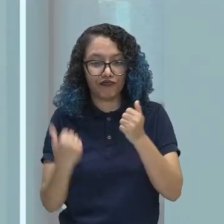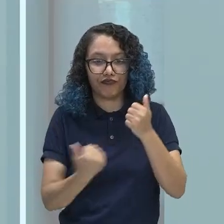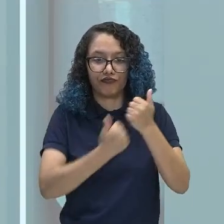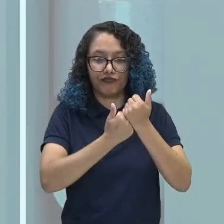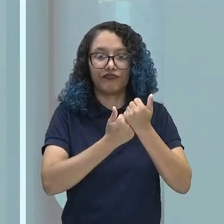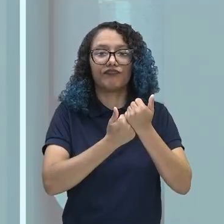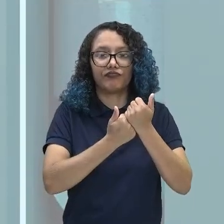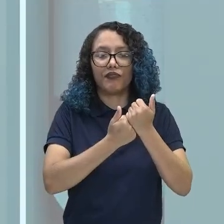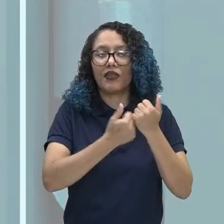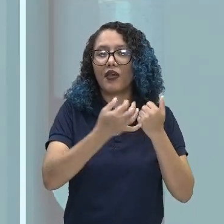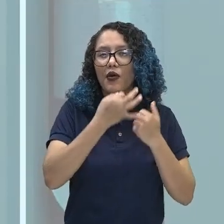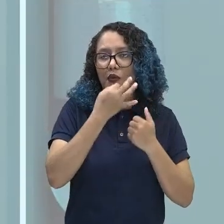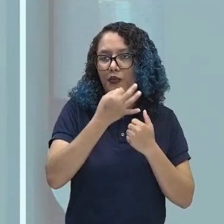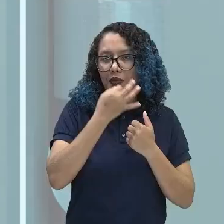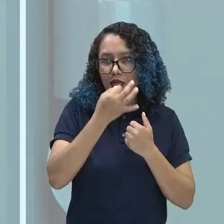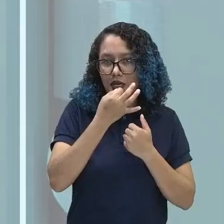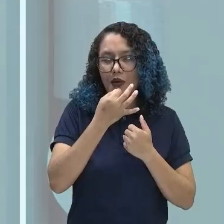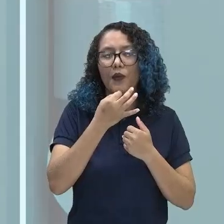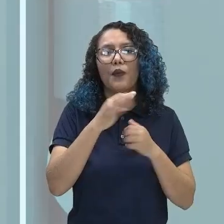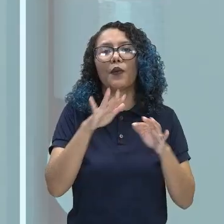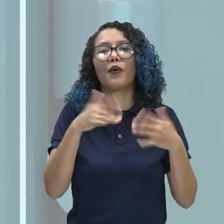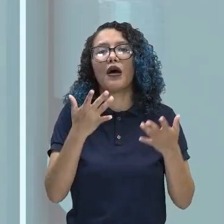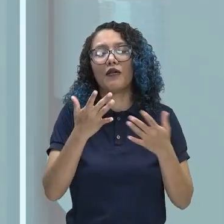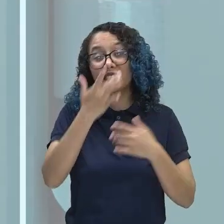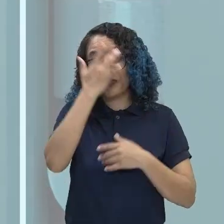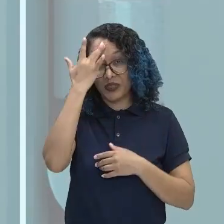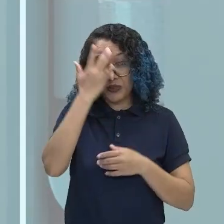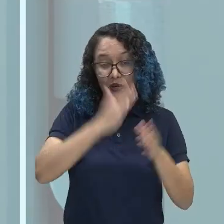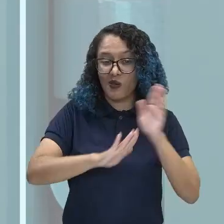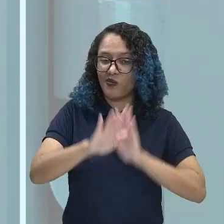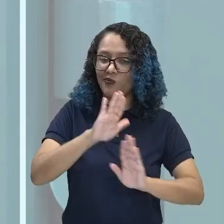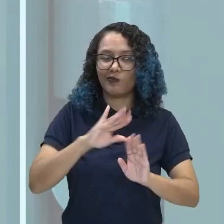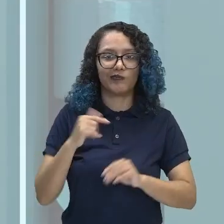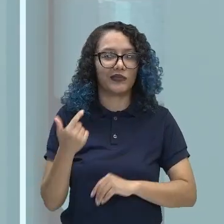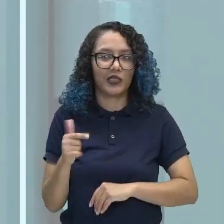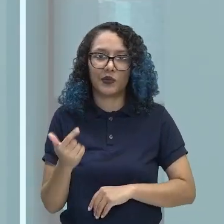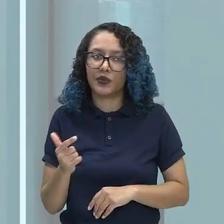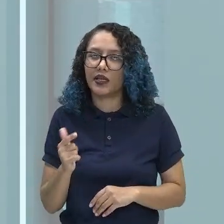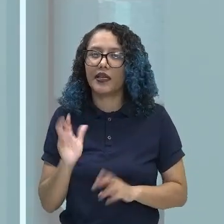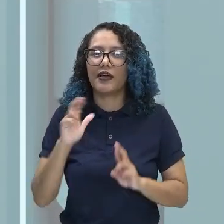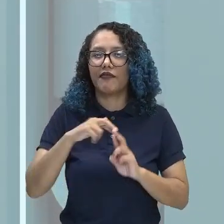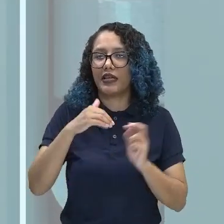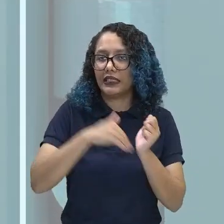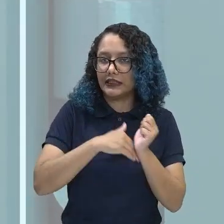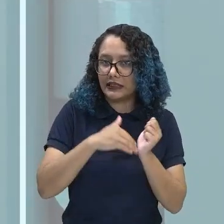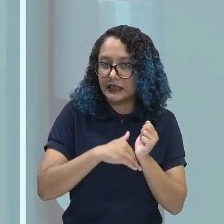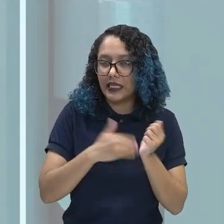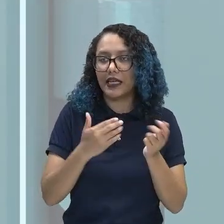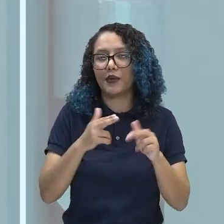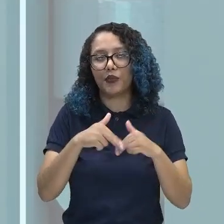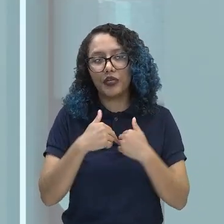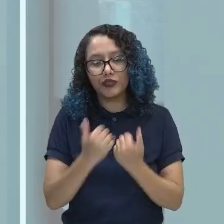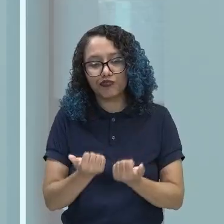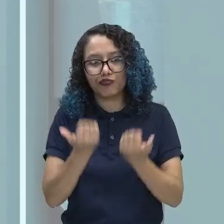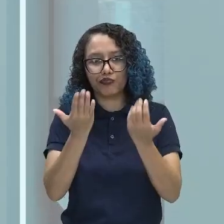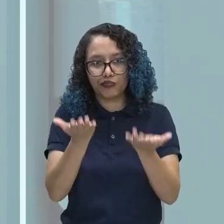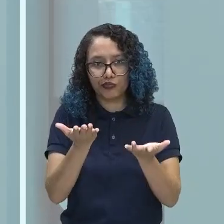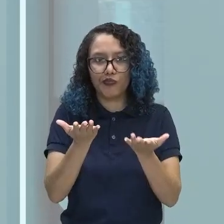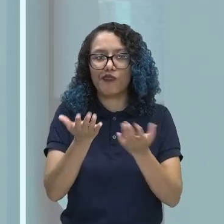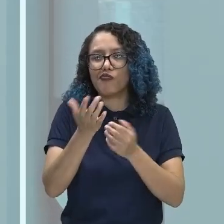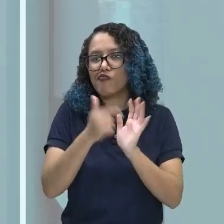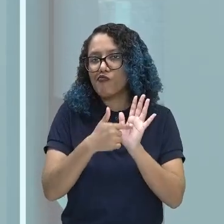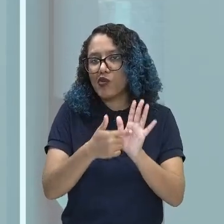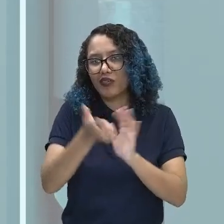certo, acabam não tendo tanto cuidado com as suas senhas e acabam fornecendo os dados de maneira muito